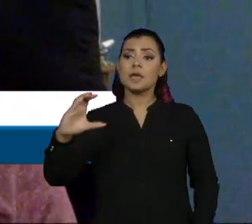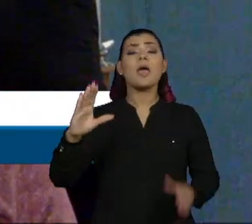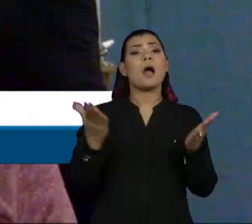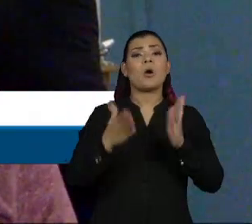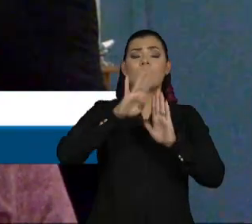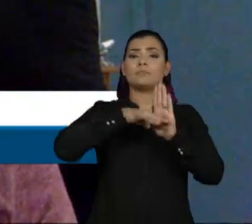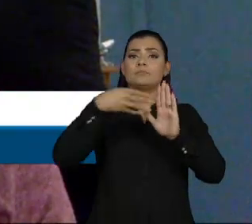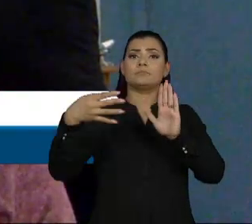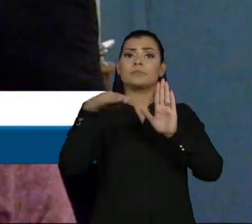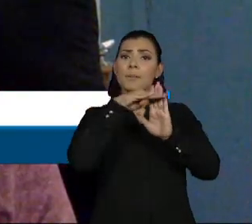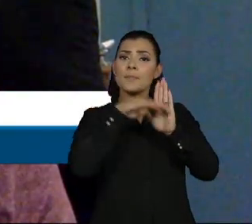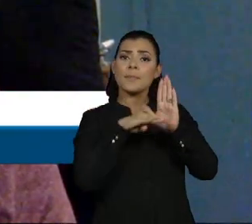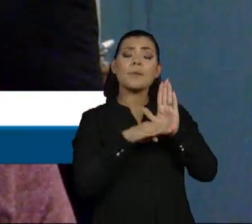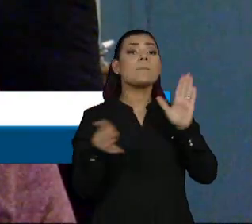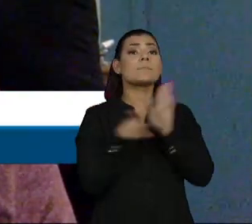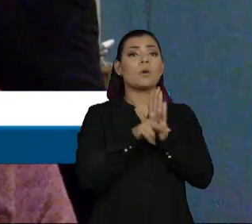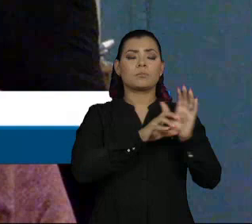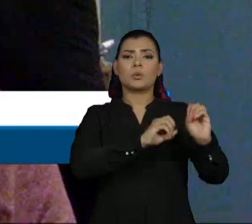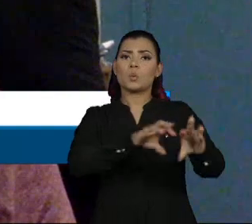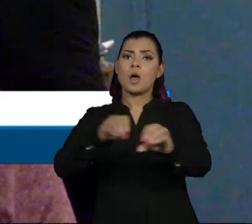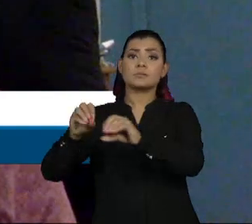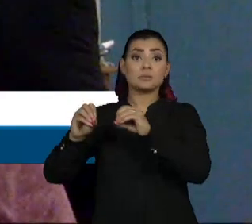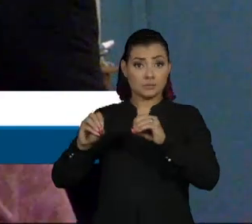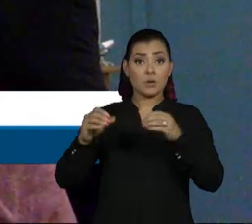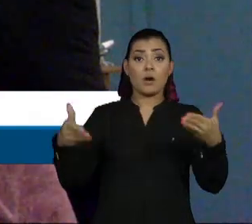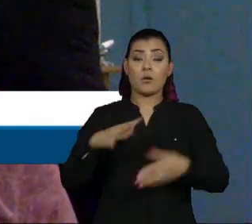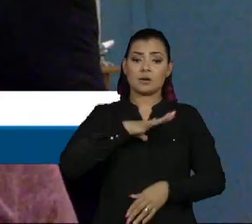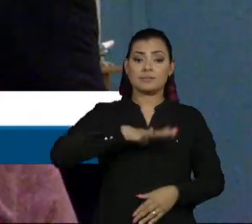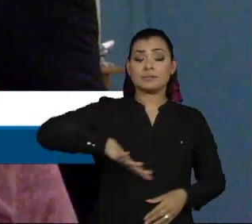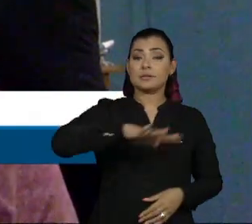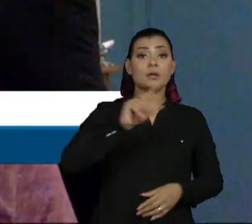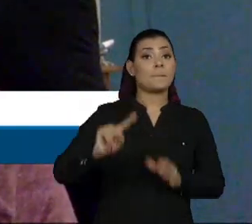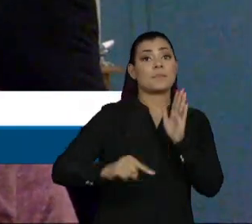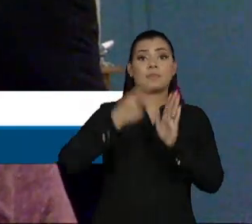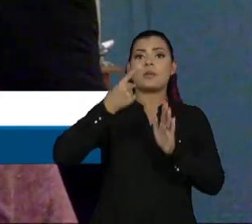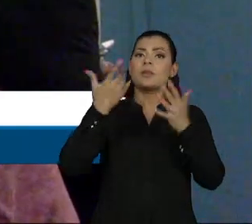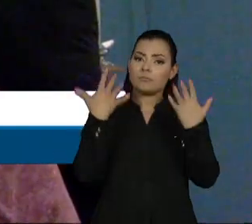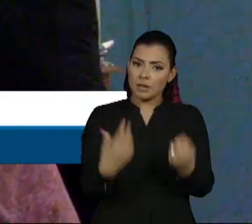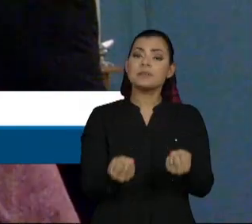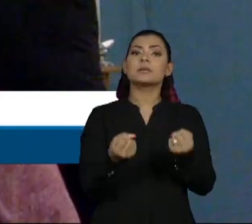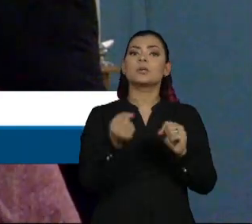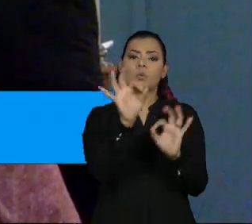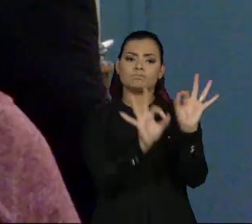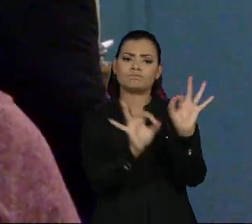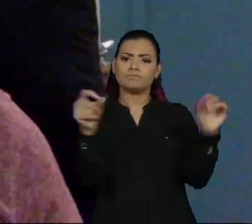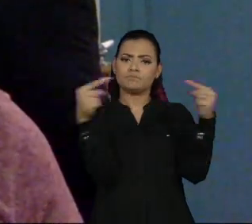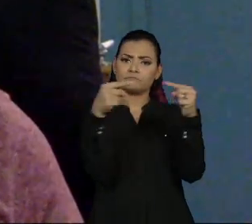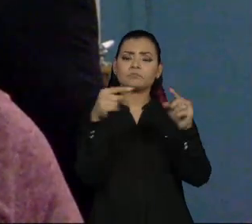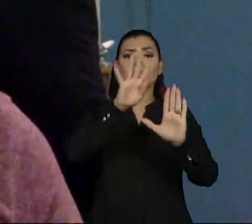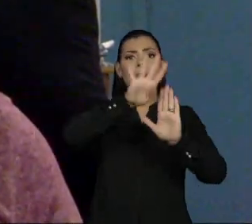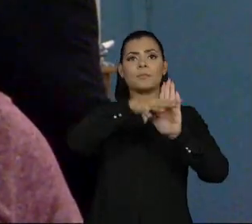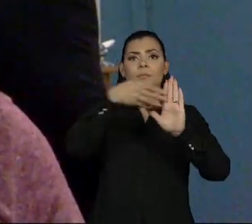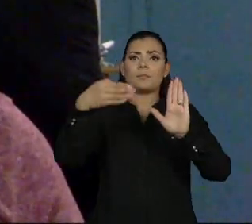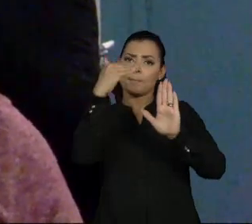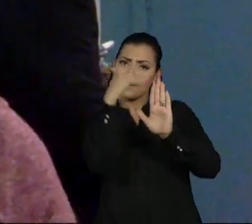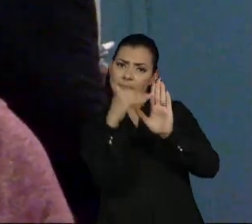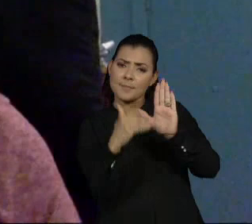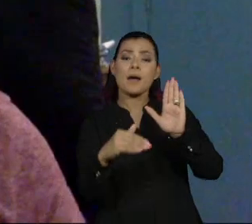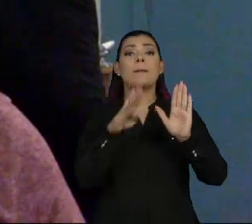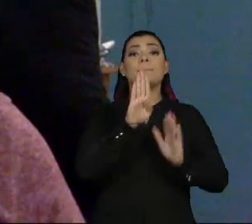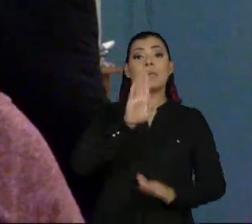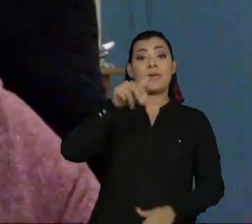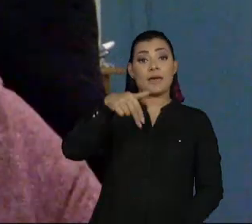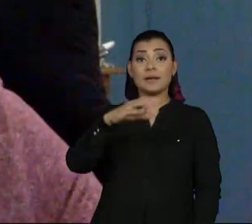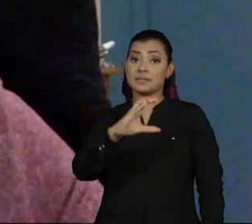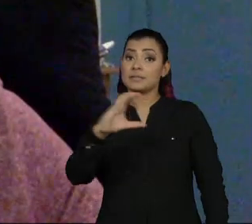foi pioneiro, foi feito o currículo da cidade, né? A primeira cidade que desenhou esse currículo alinhado à Base Nacional Curricular, que hoje existe